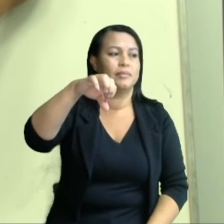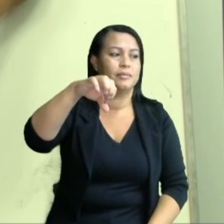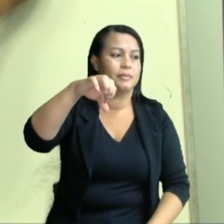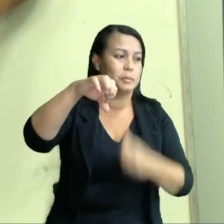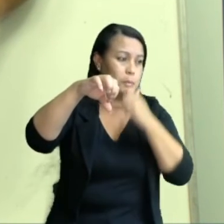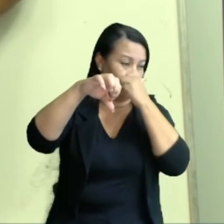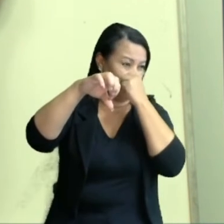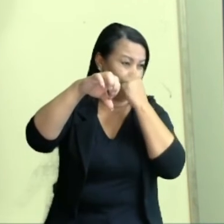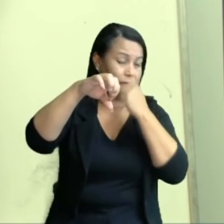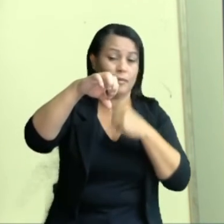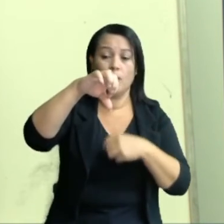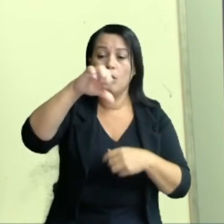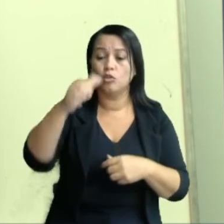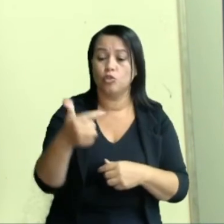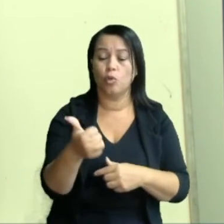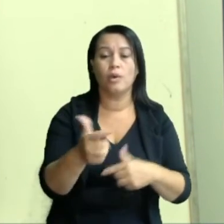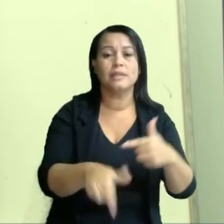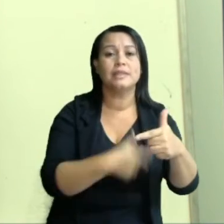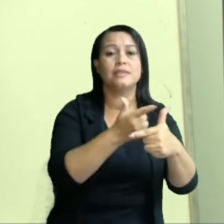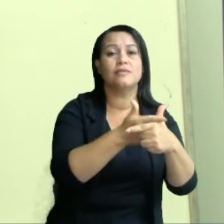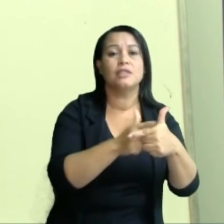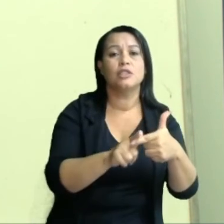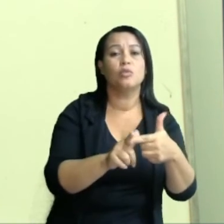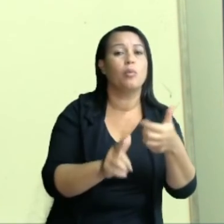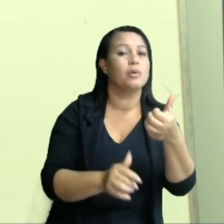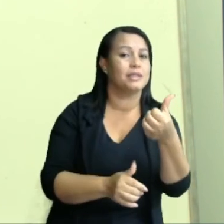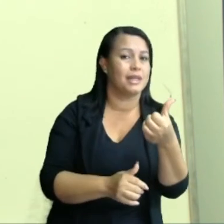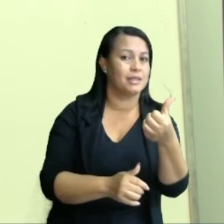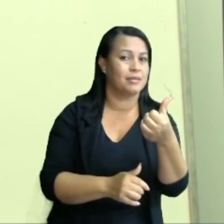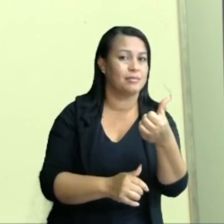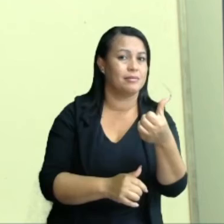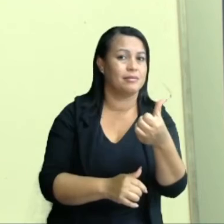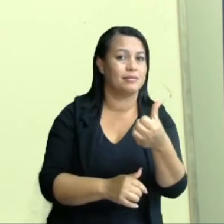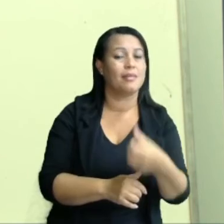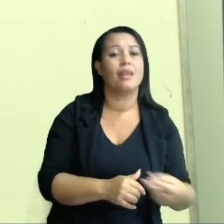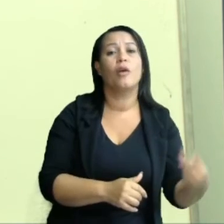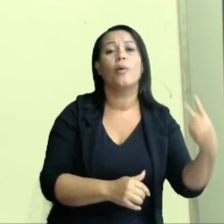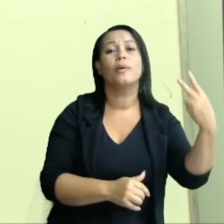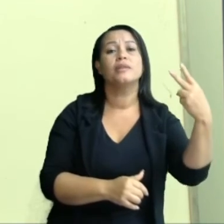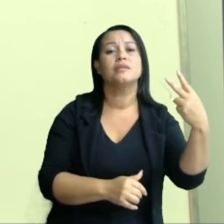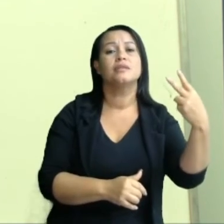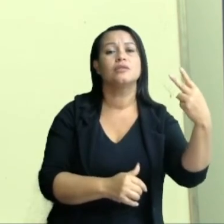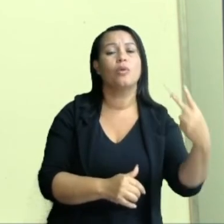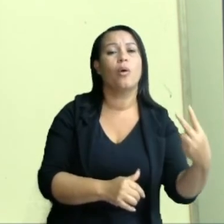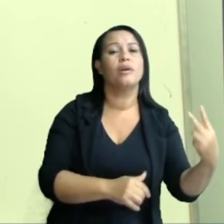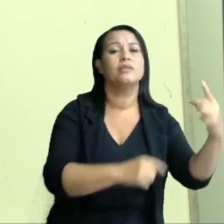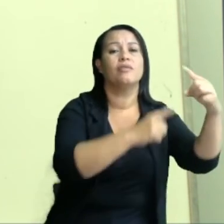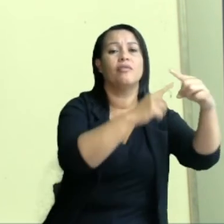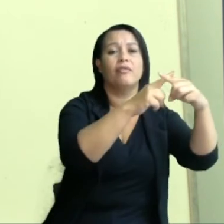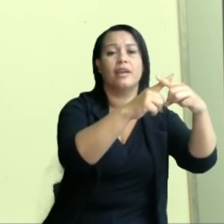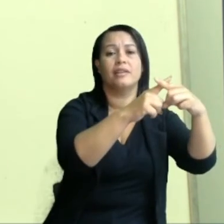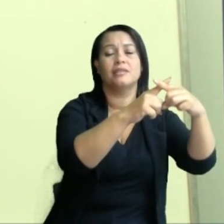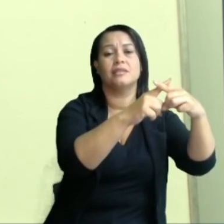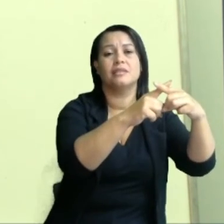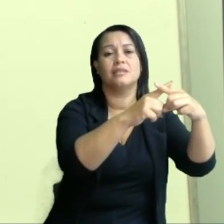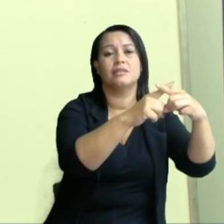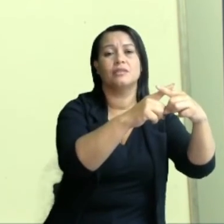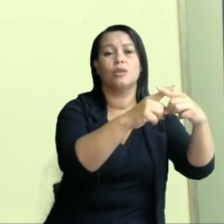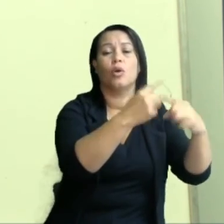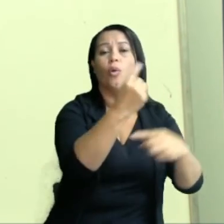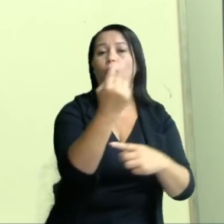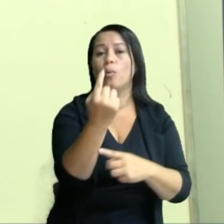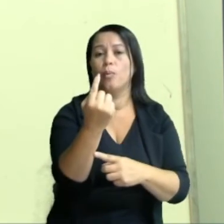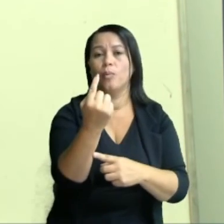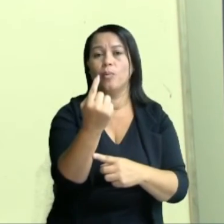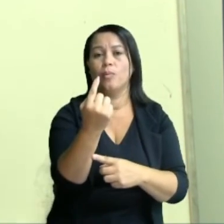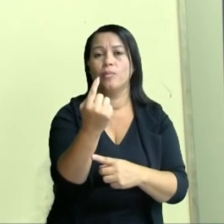12 dividido por 6 é 2. 2 vezes